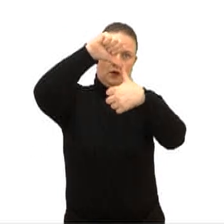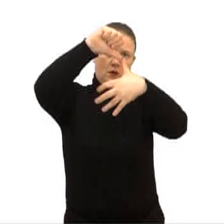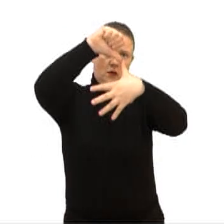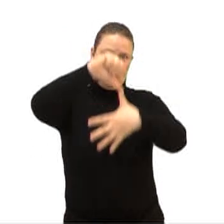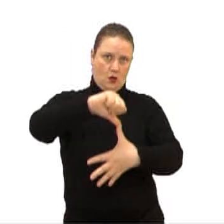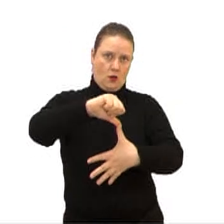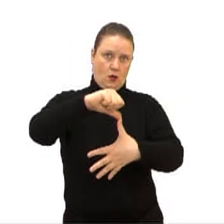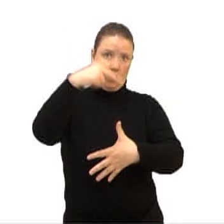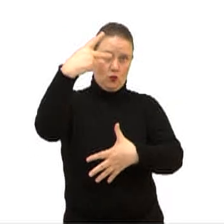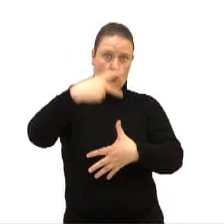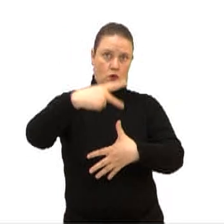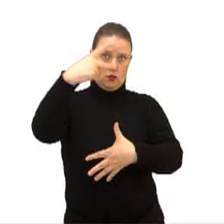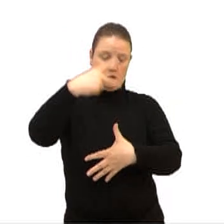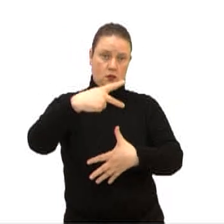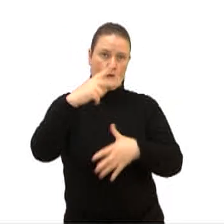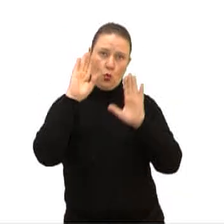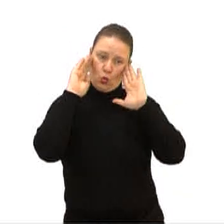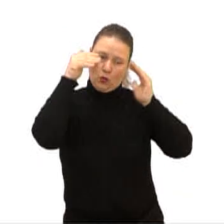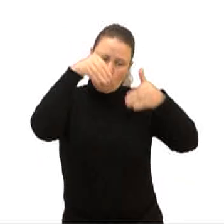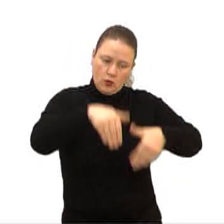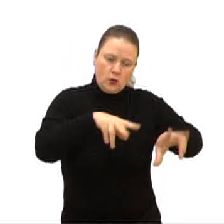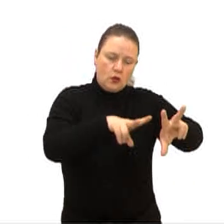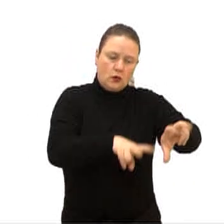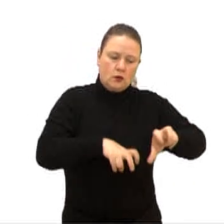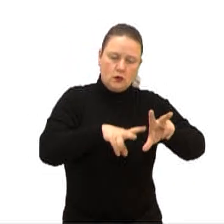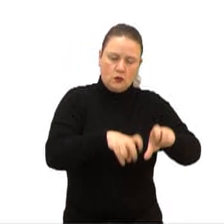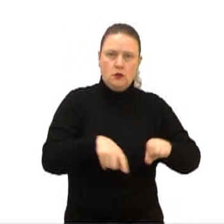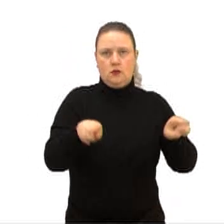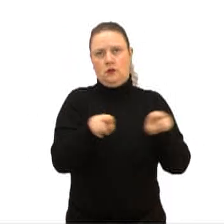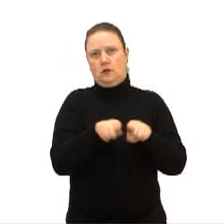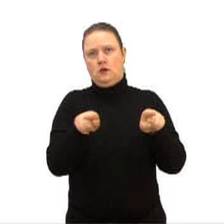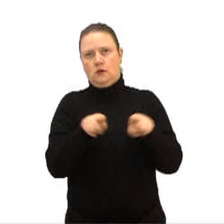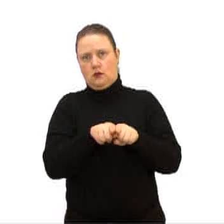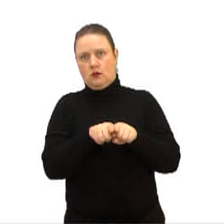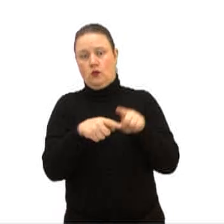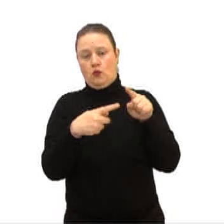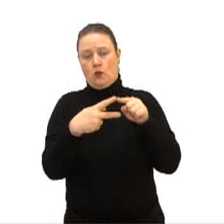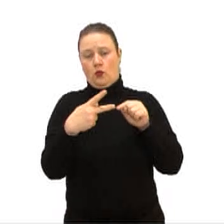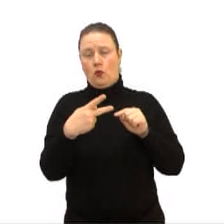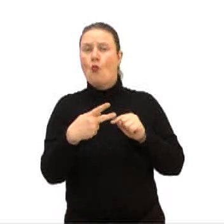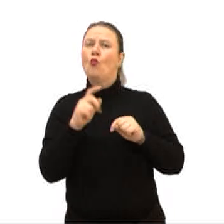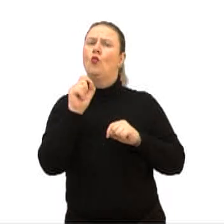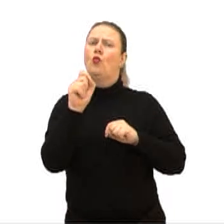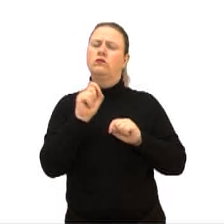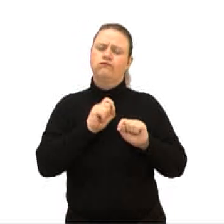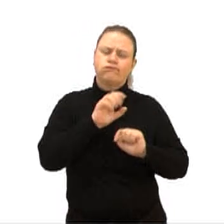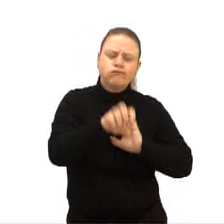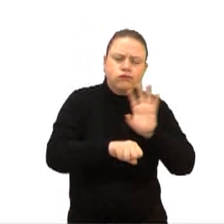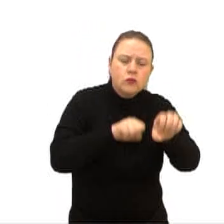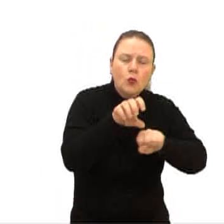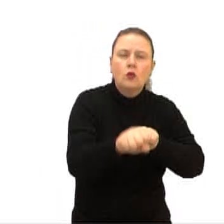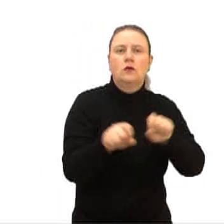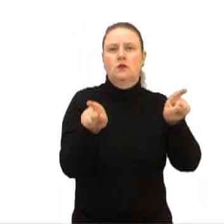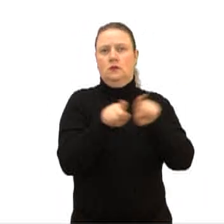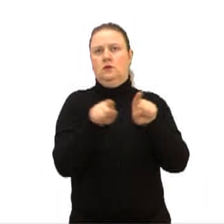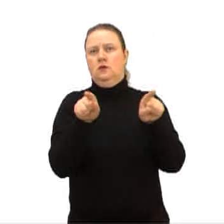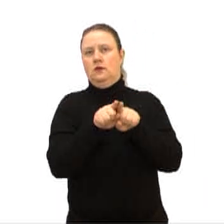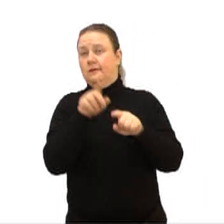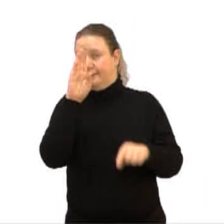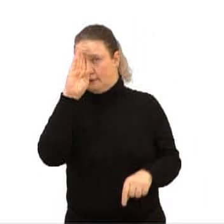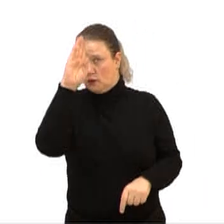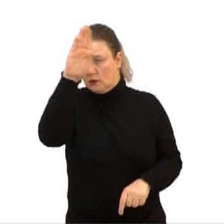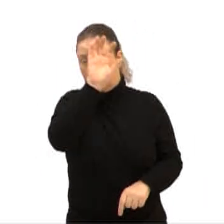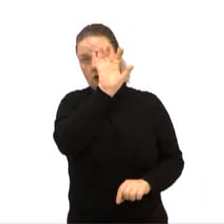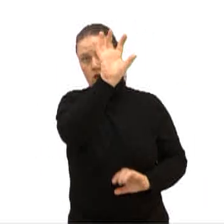é a agricultura. O extrativismo e a agricultura por si só sempre figuraram como o motor principal